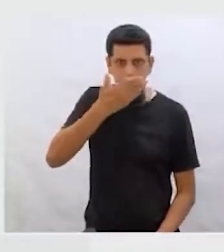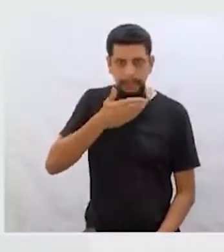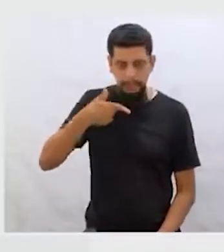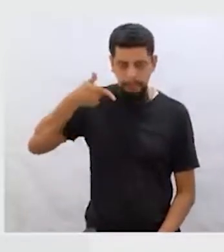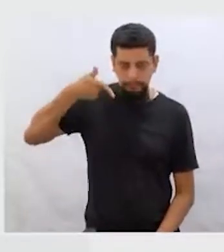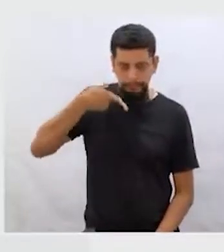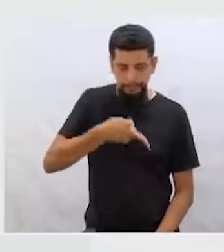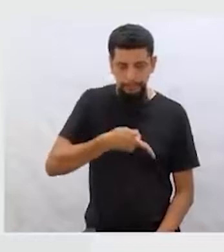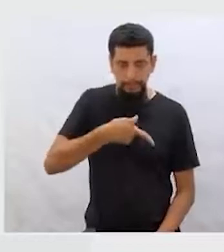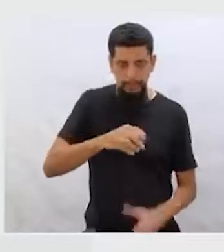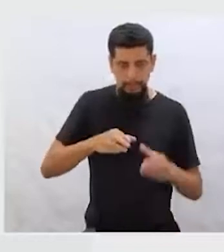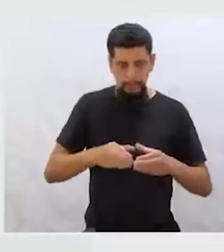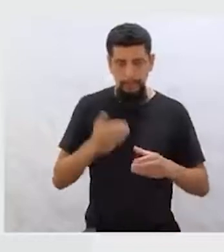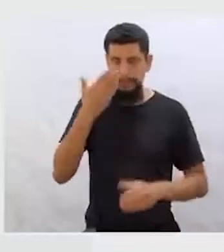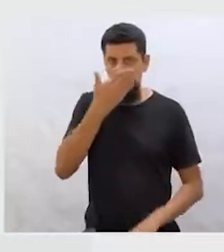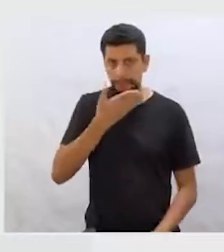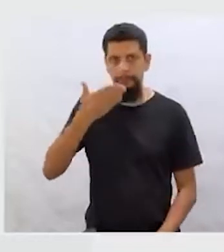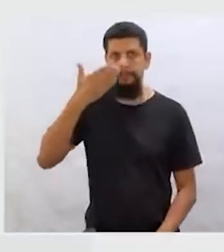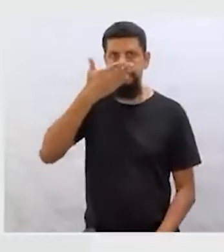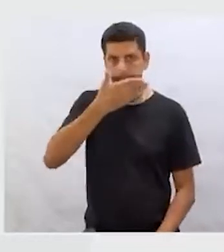de furador de bolos.